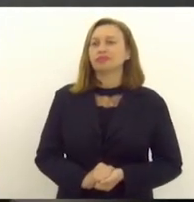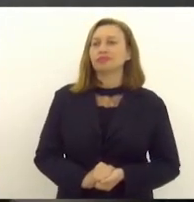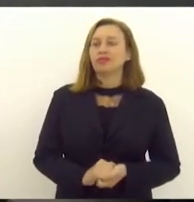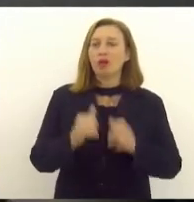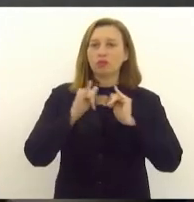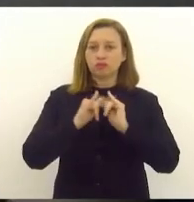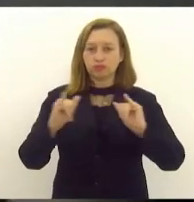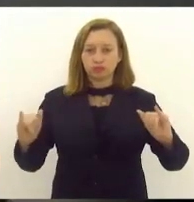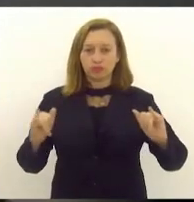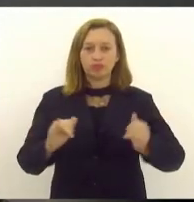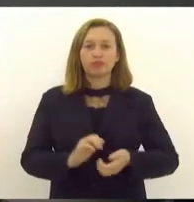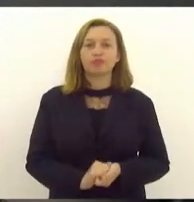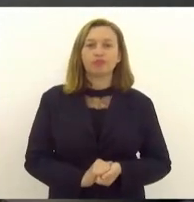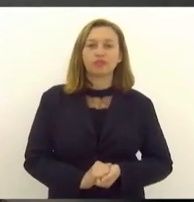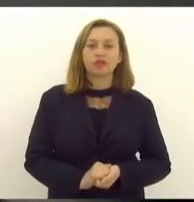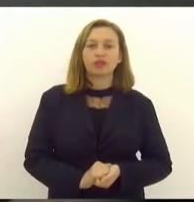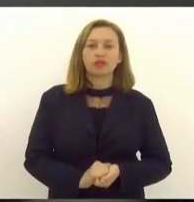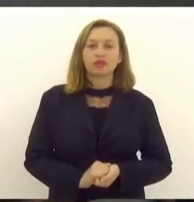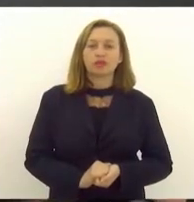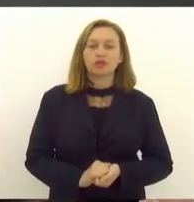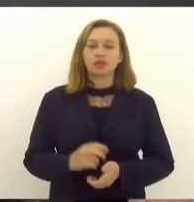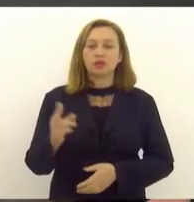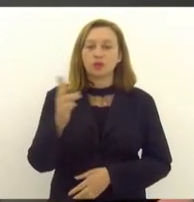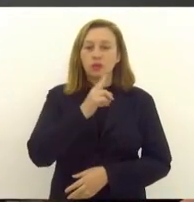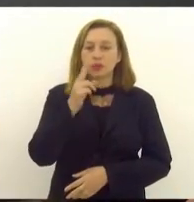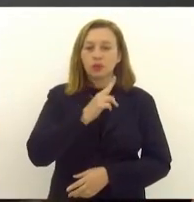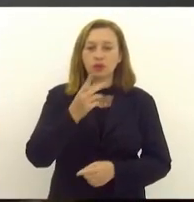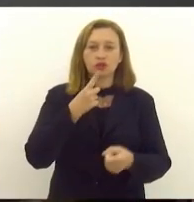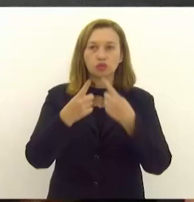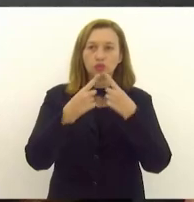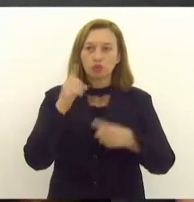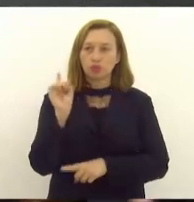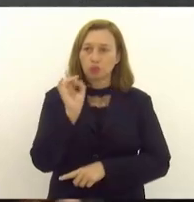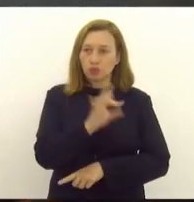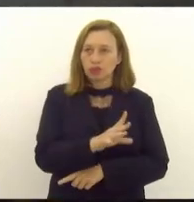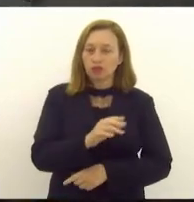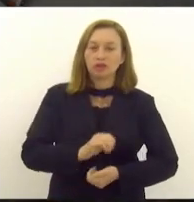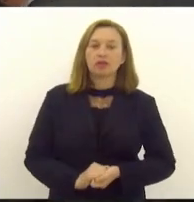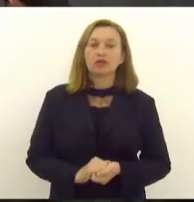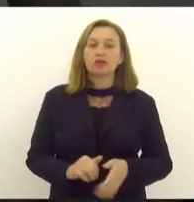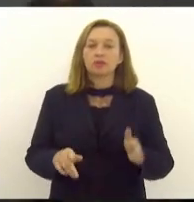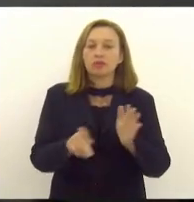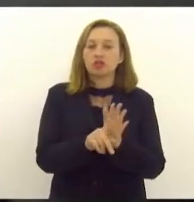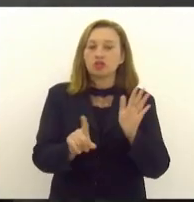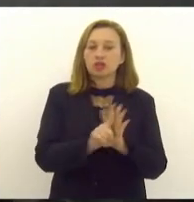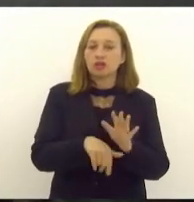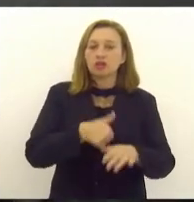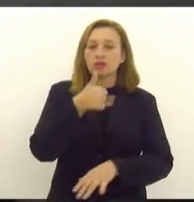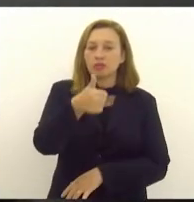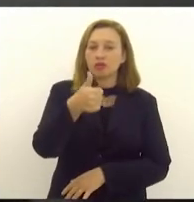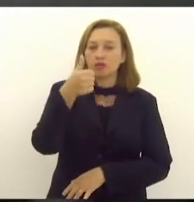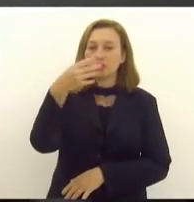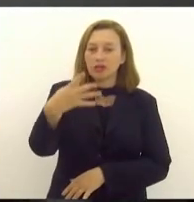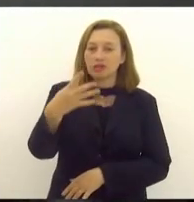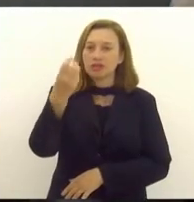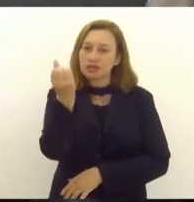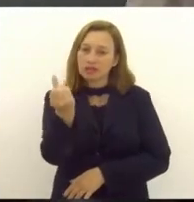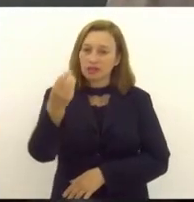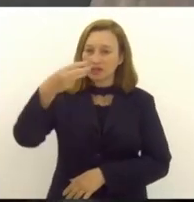anuncio em regime de urgência e discussão única projeto de lei número